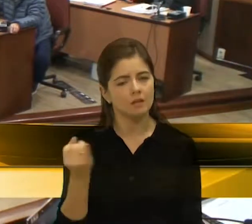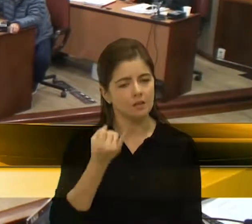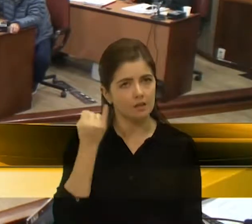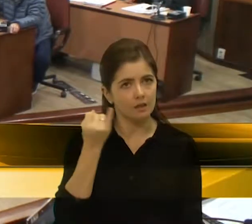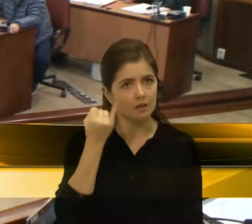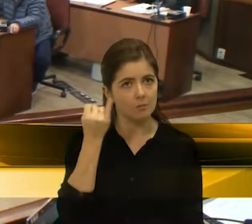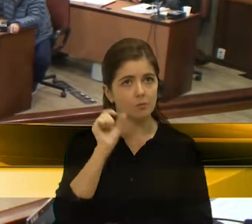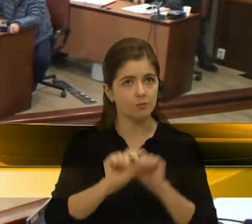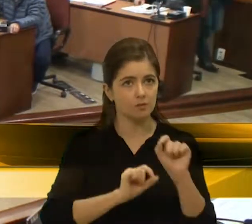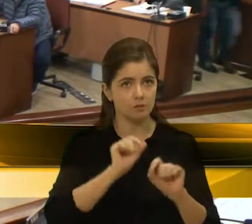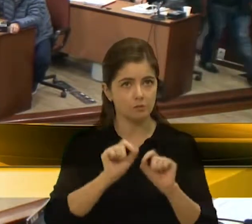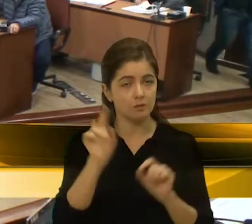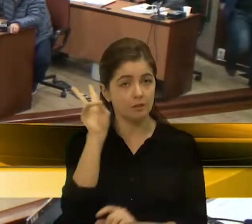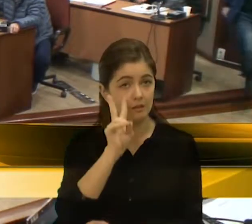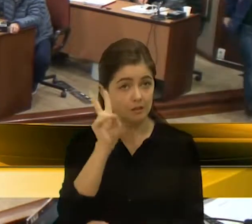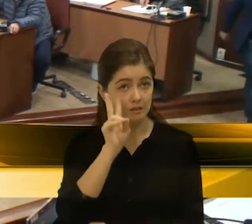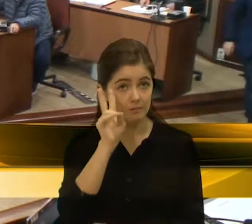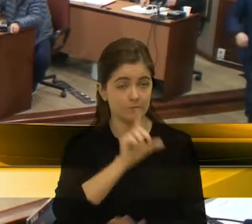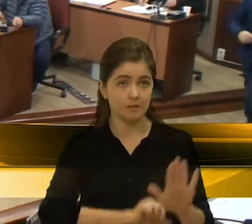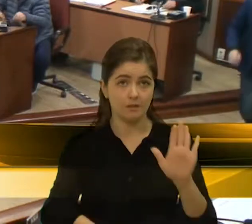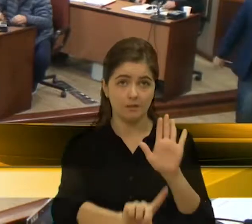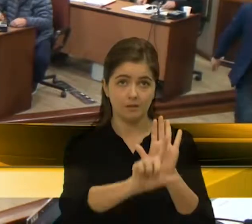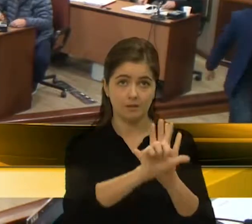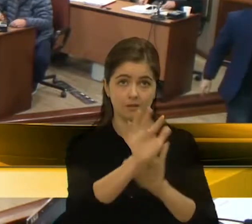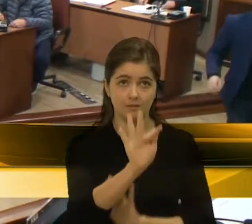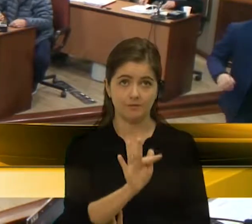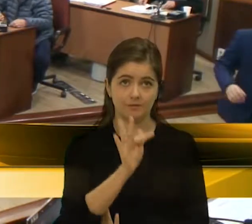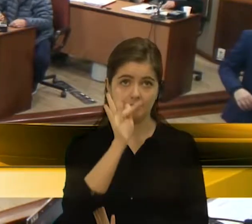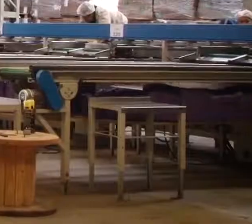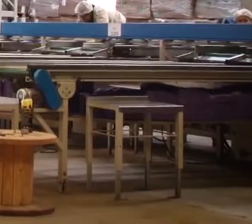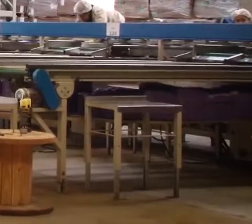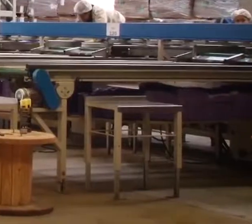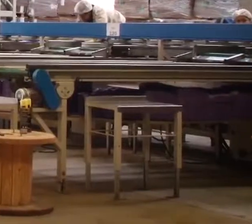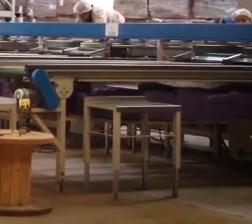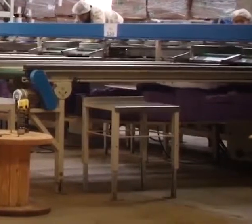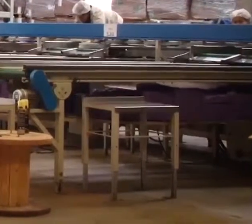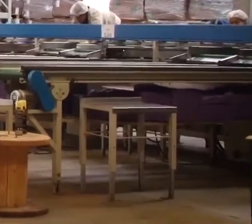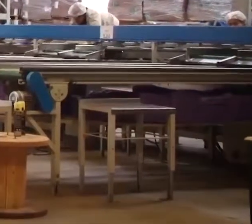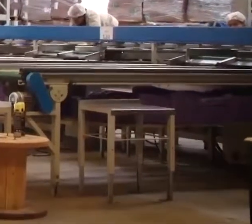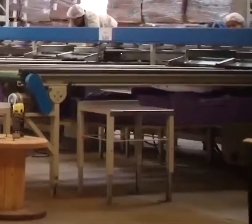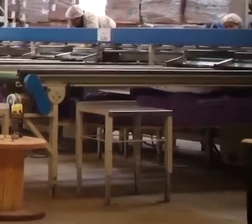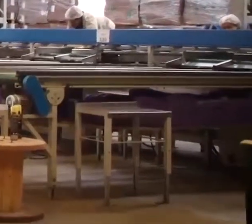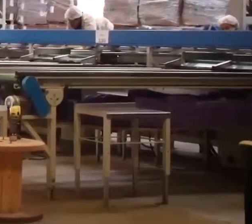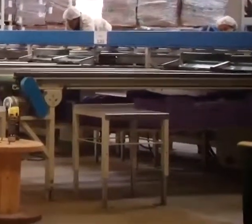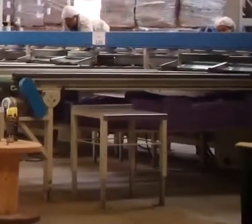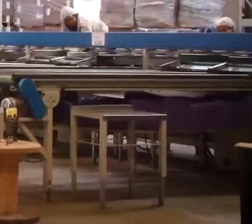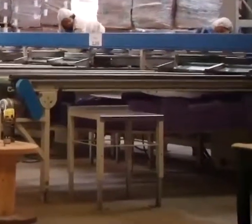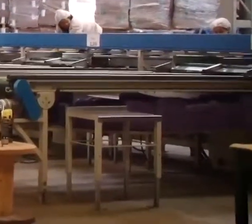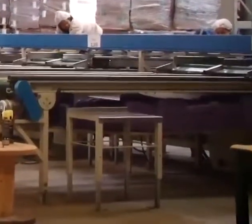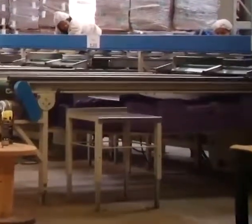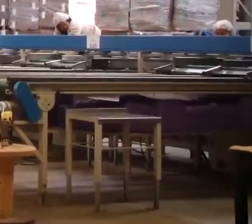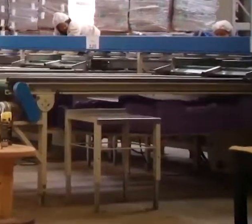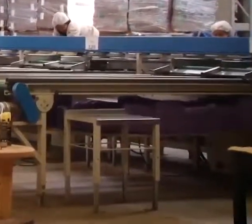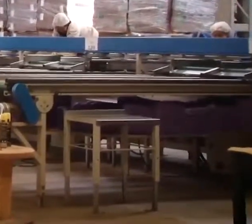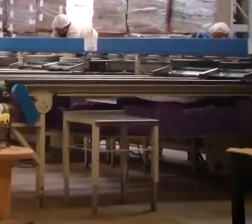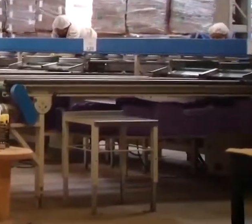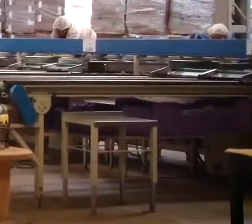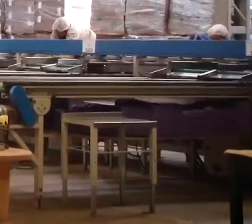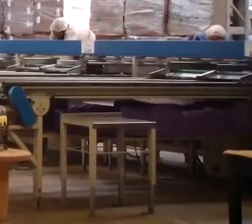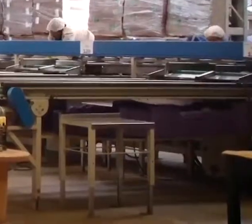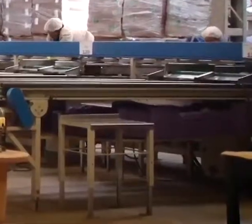centenário da vinda dos primeiros alemães para o Rio Grande do Sul. A iniciativa visa homenagear todos os